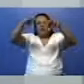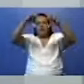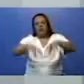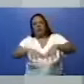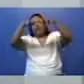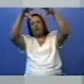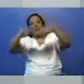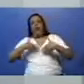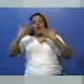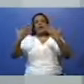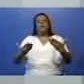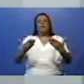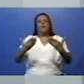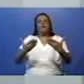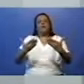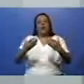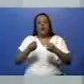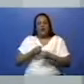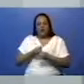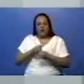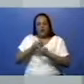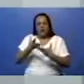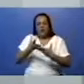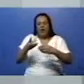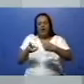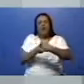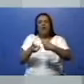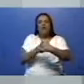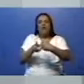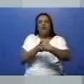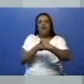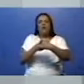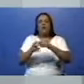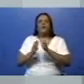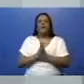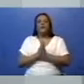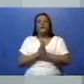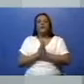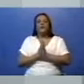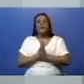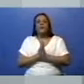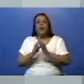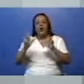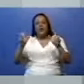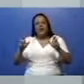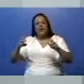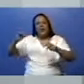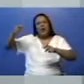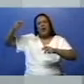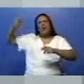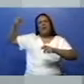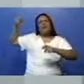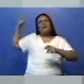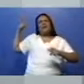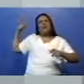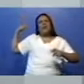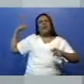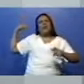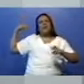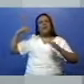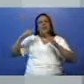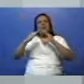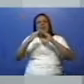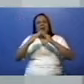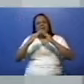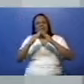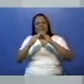verbal. Olha aqui um exemplo. Antigas casas de madeira foram pintadas. Eu acho o meu verbo foram